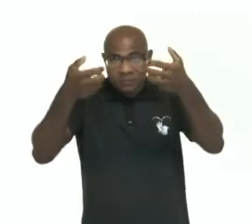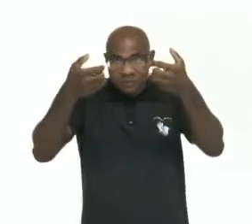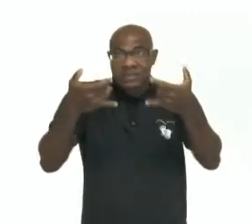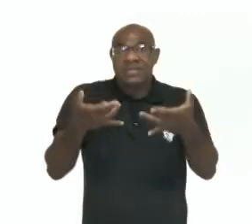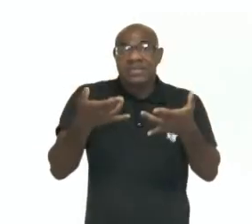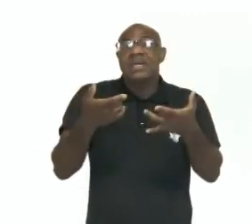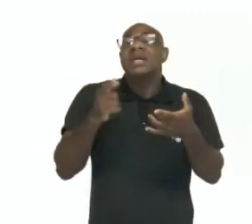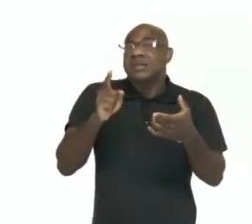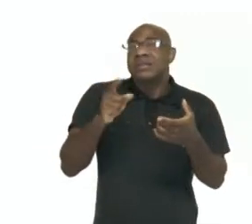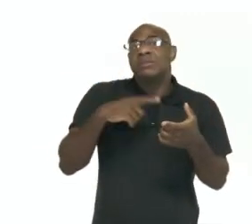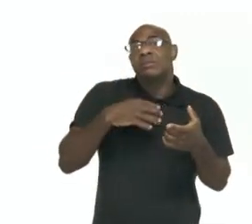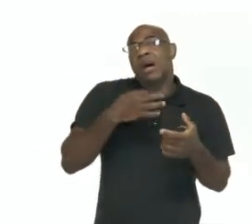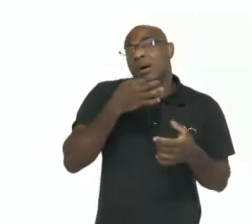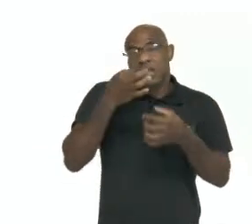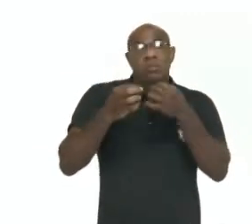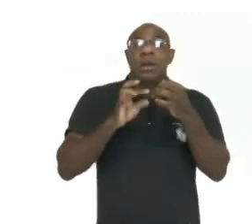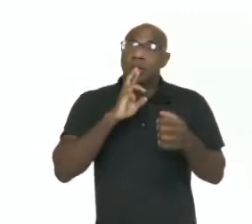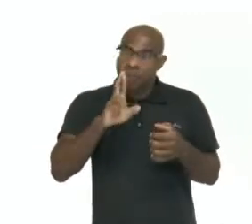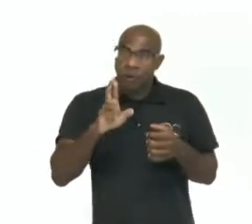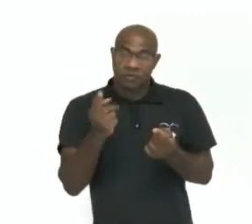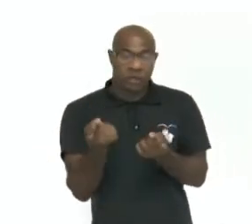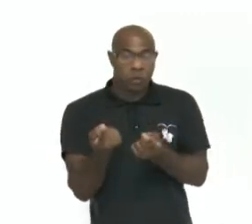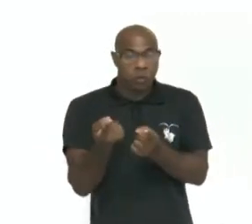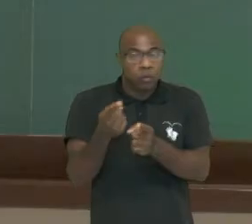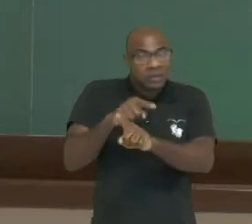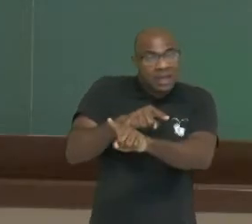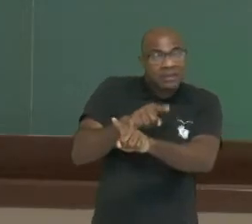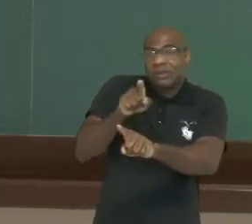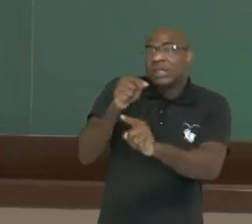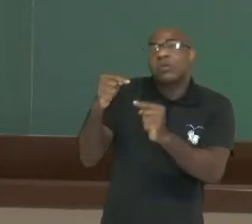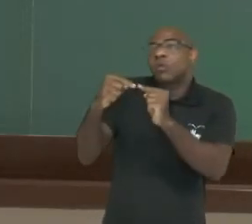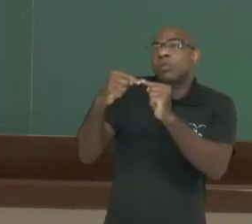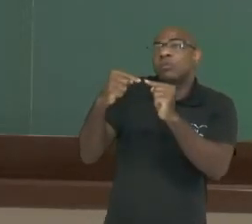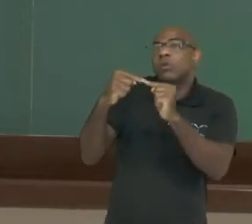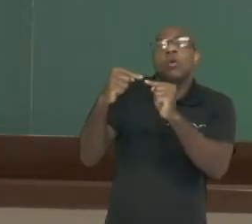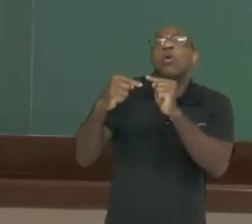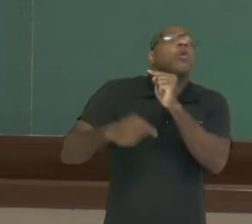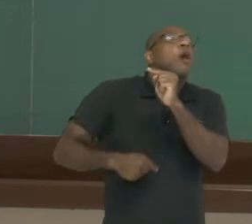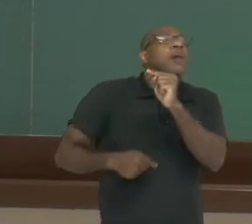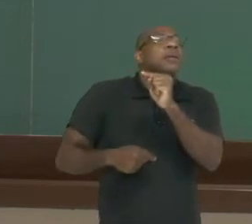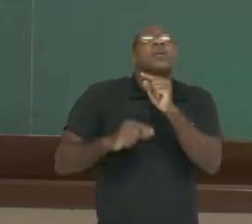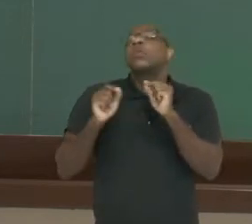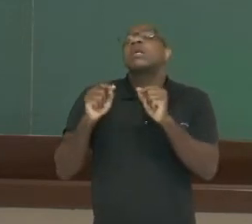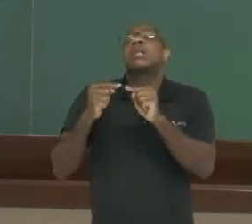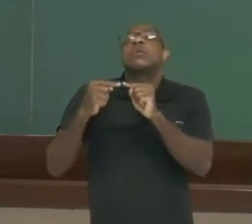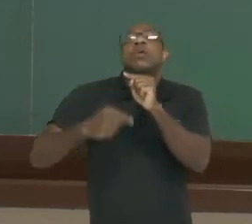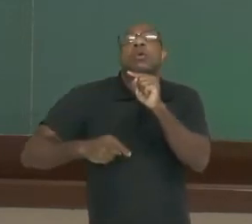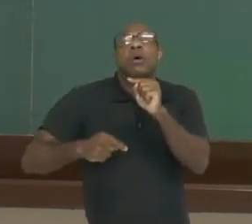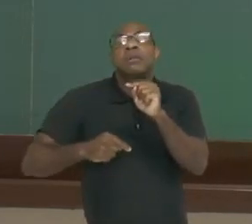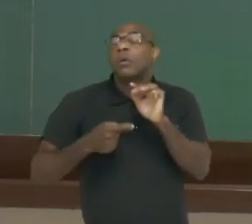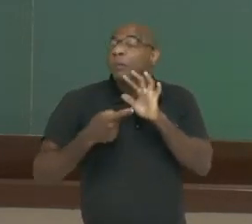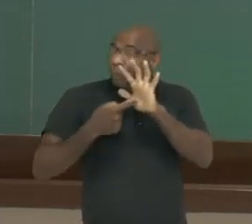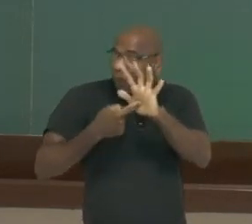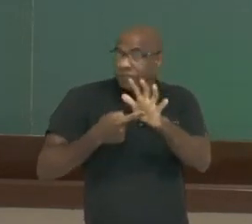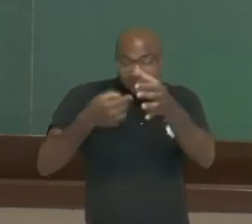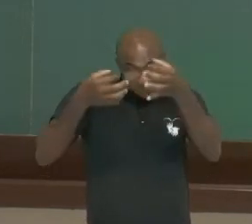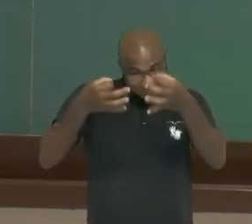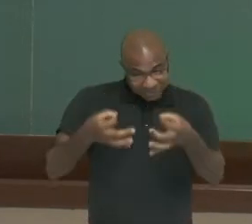irá incorrer em incoerência interna. Então, a incoerência interna, ela se dá dentro do próprio texto.